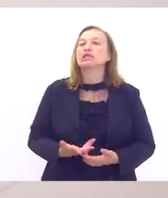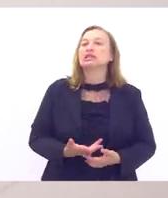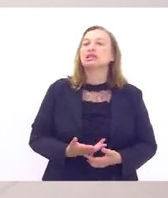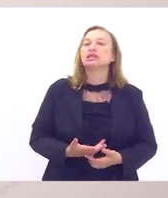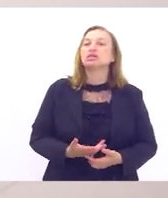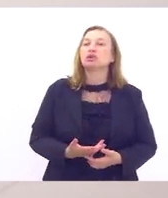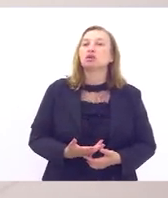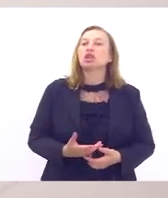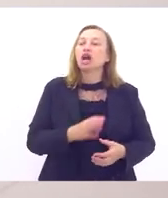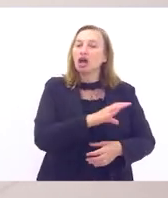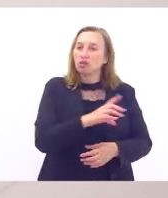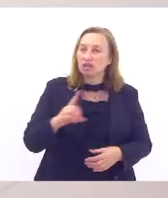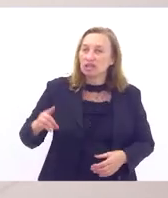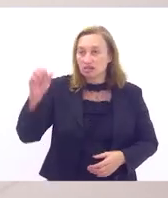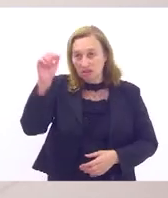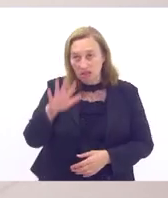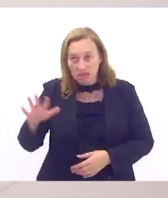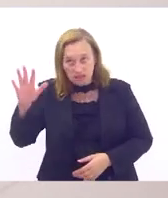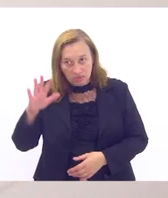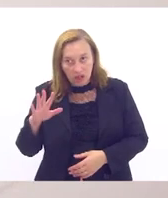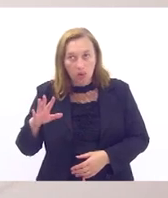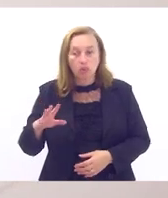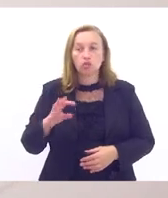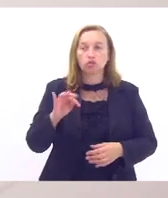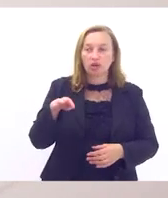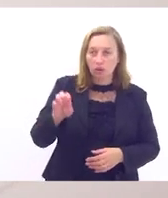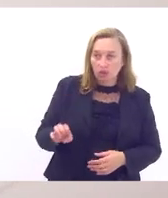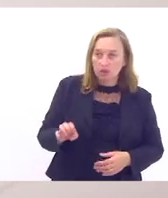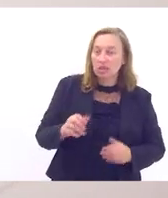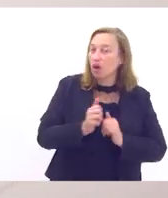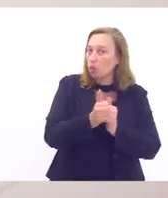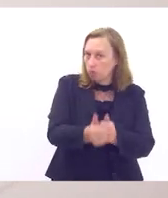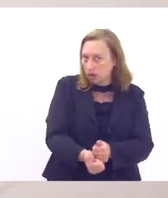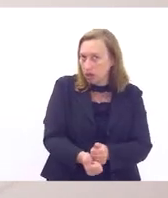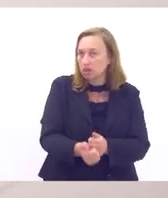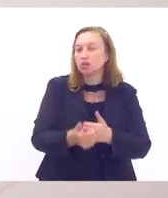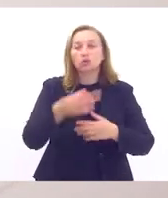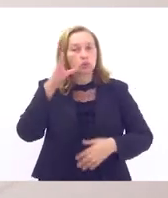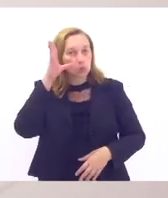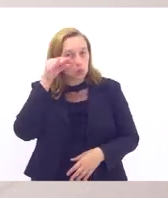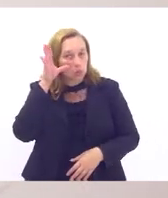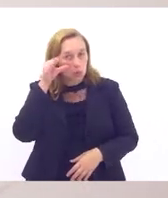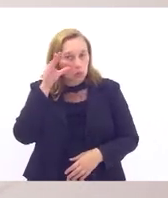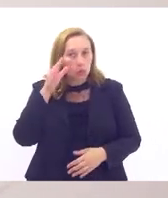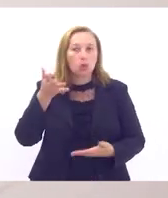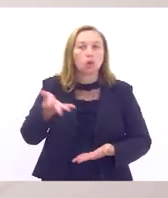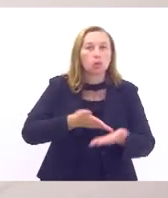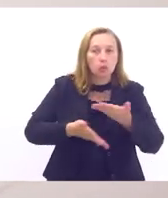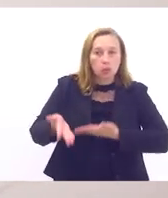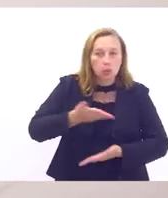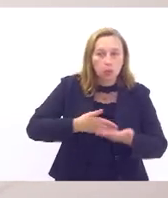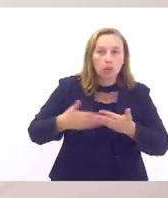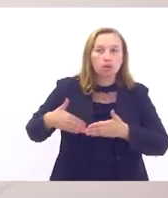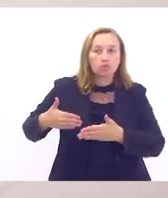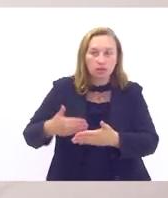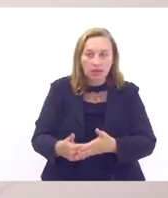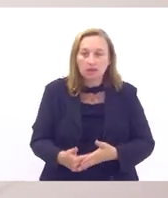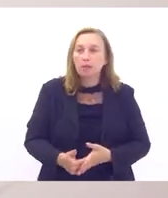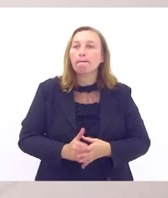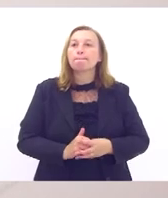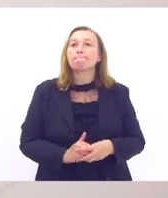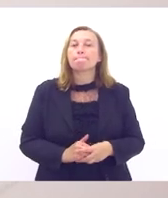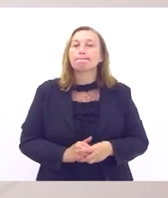a coordenação nacional do Programa Nacional de Tuberculose acompanha com muito interesse, com muita parceria, esse processo.